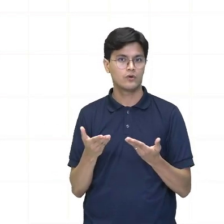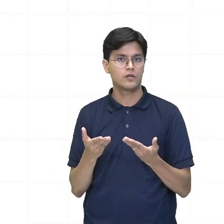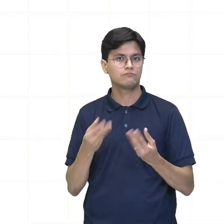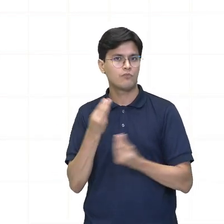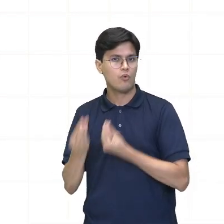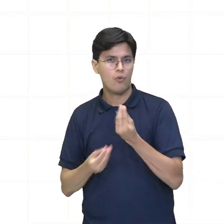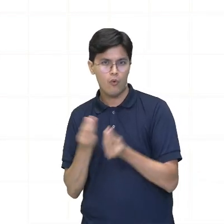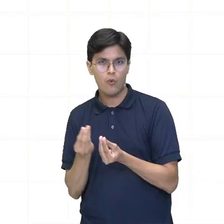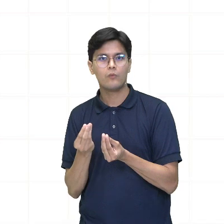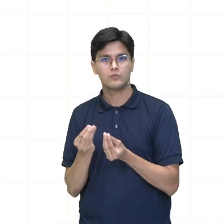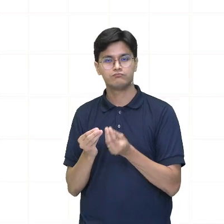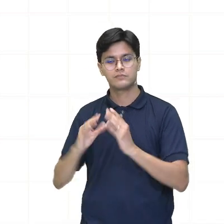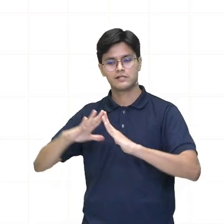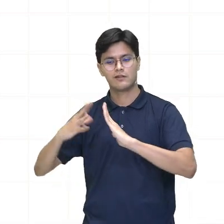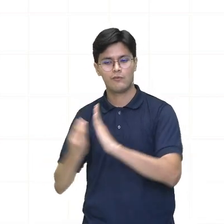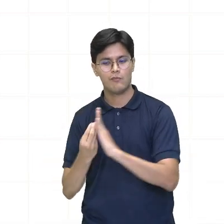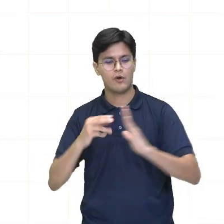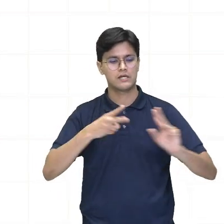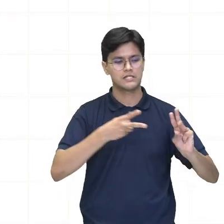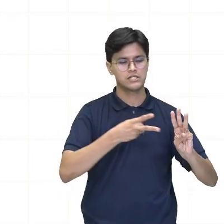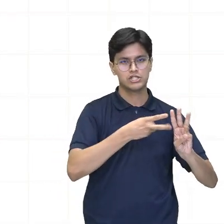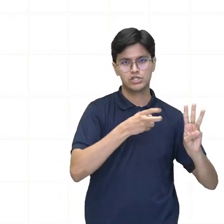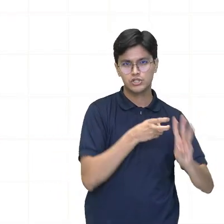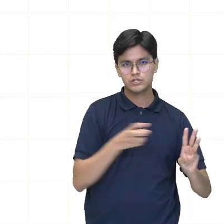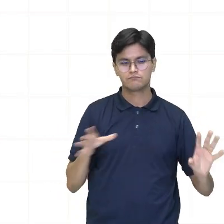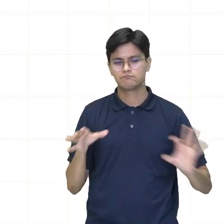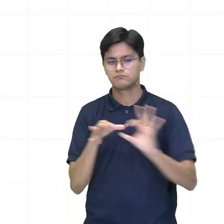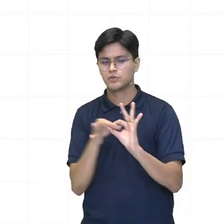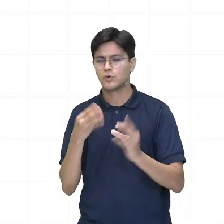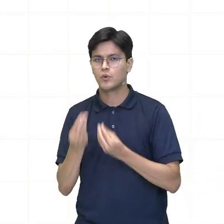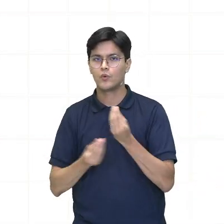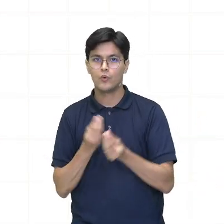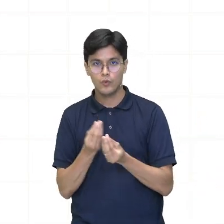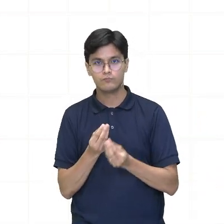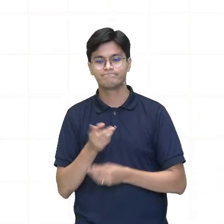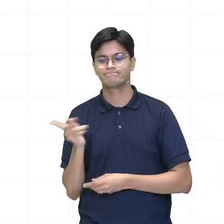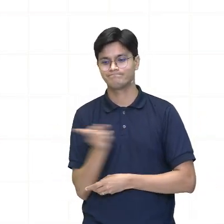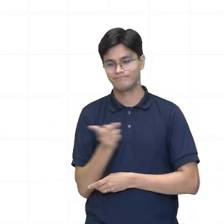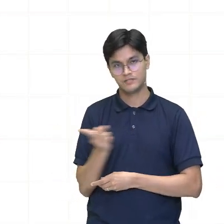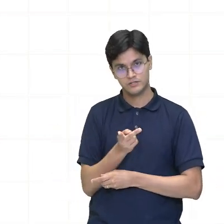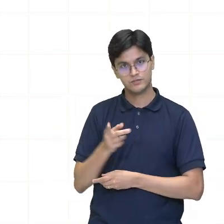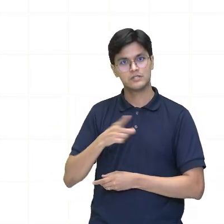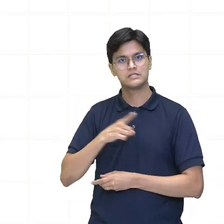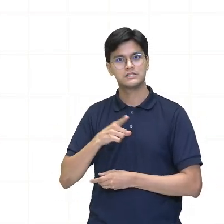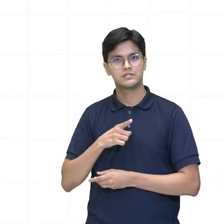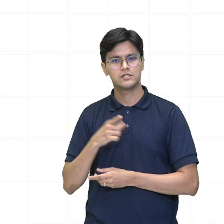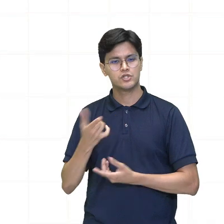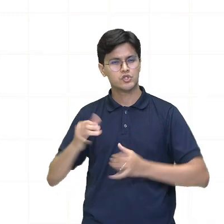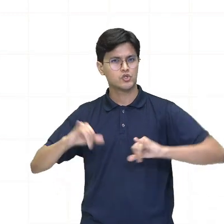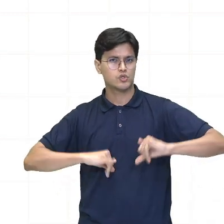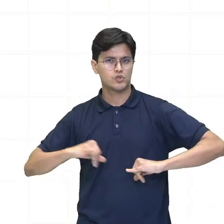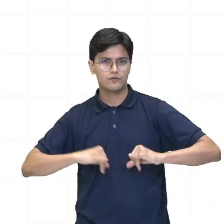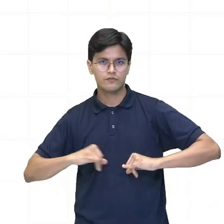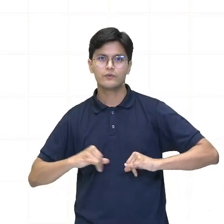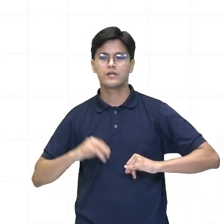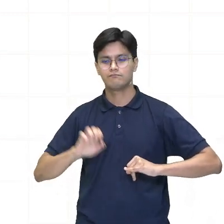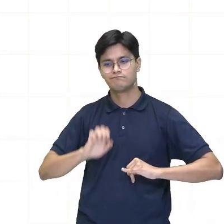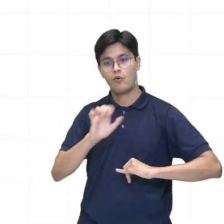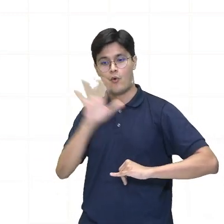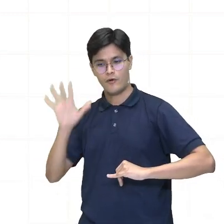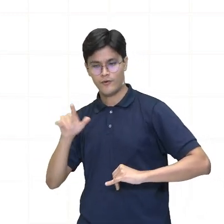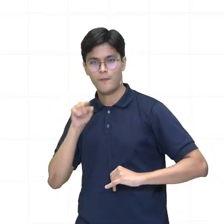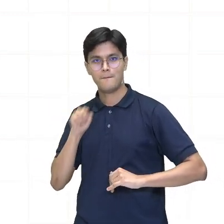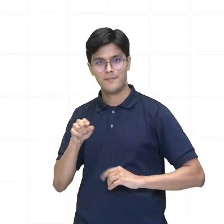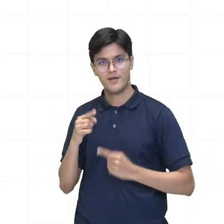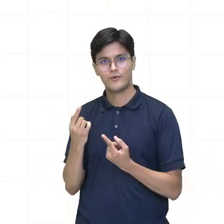indígenas. Bem, ambos eram explorados e oprimidos pelos europeus. Buscaram refúgio para resistir